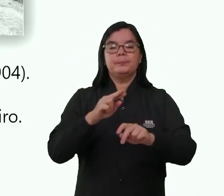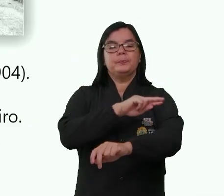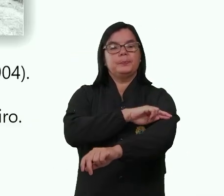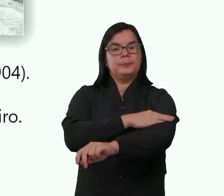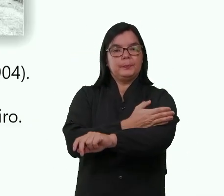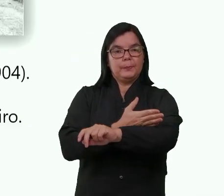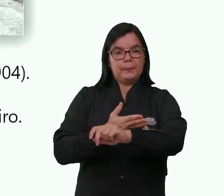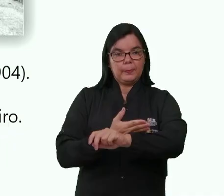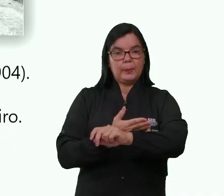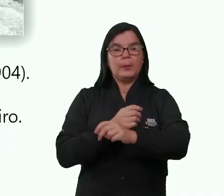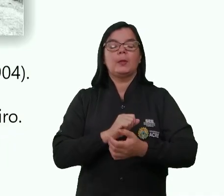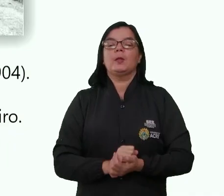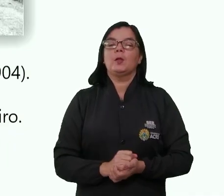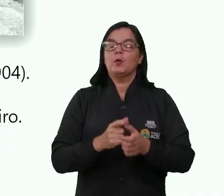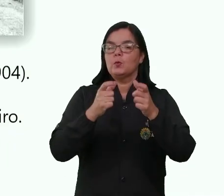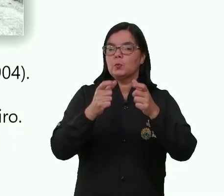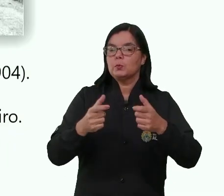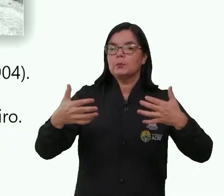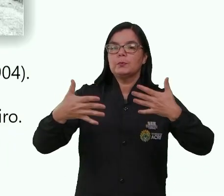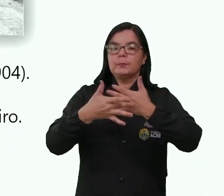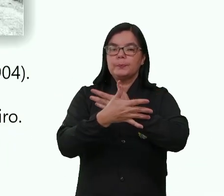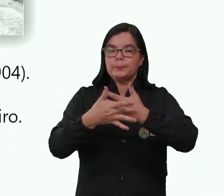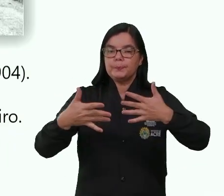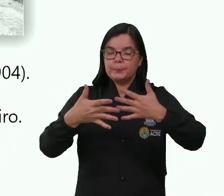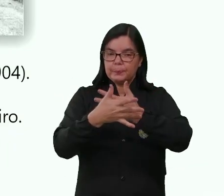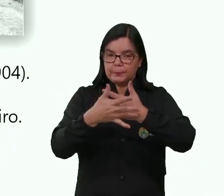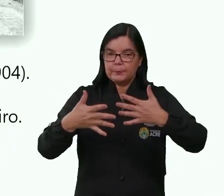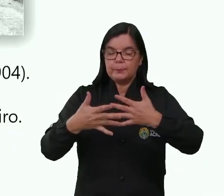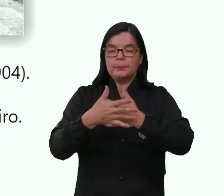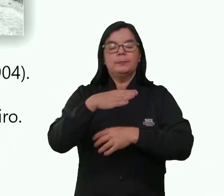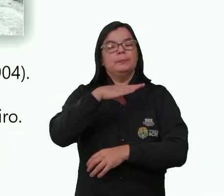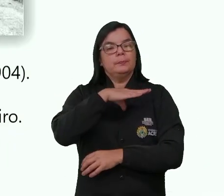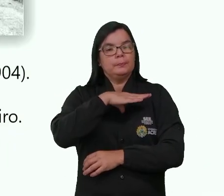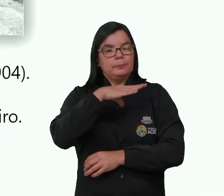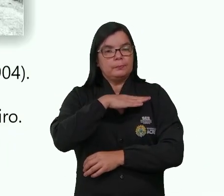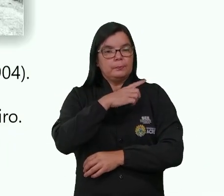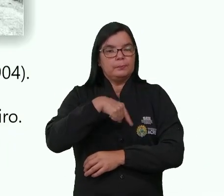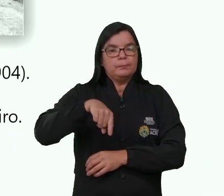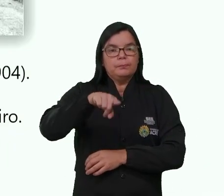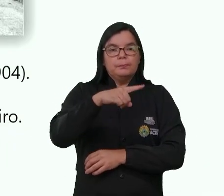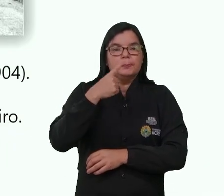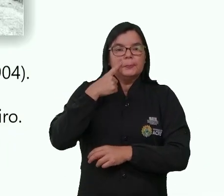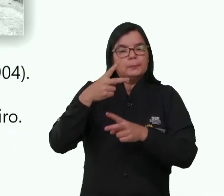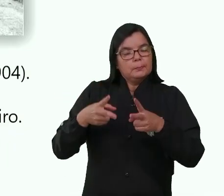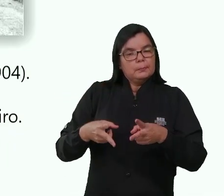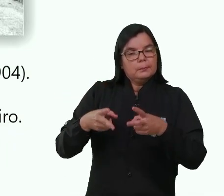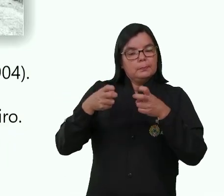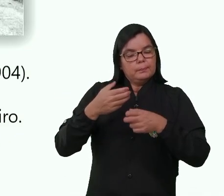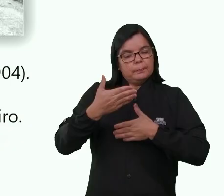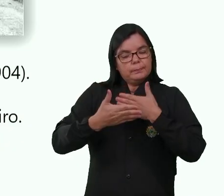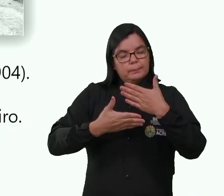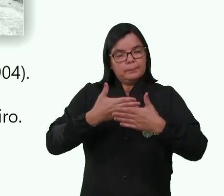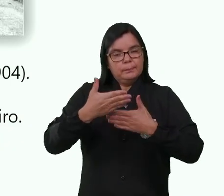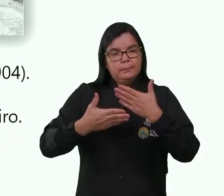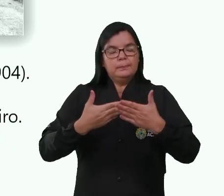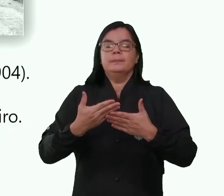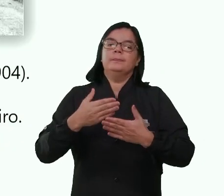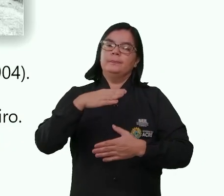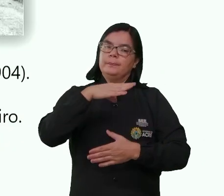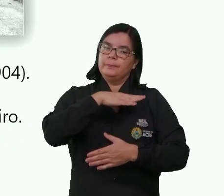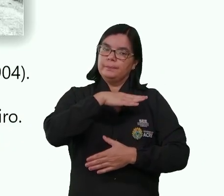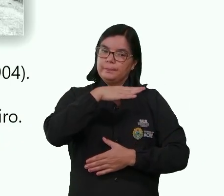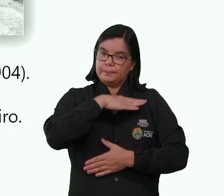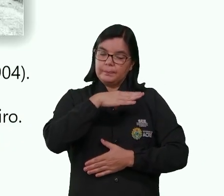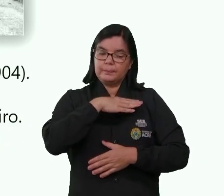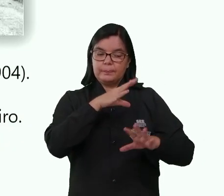Branco, localizado no centro da cidade, né? Então você percebe que o processo de urbanização